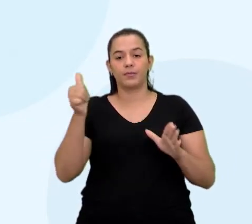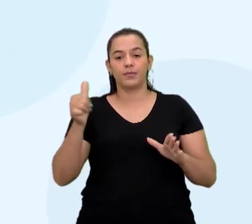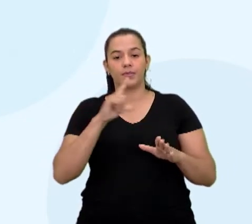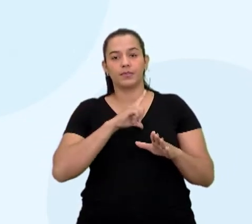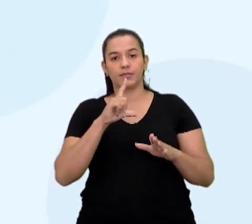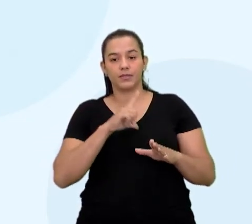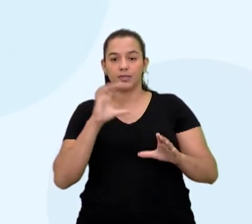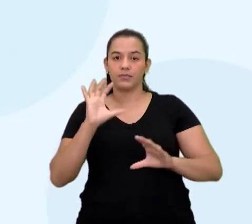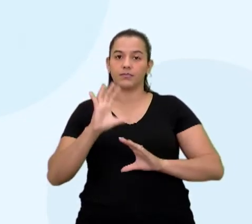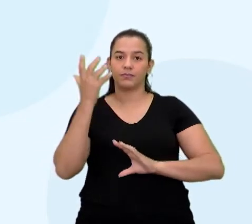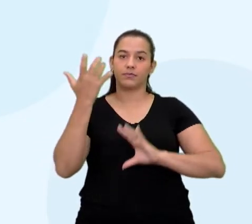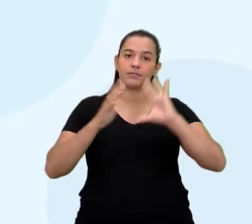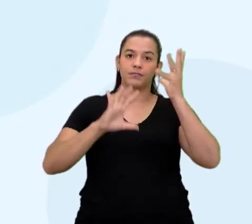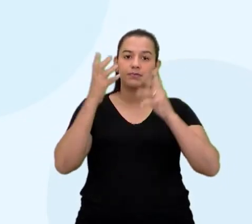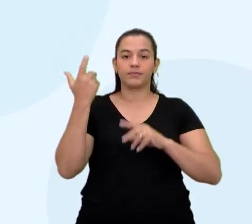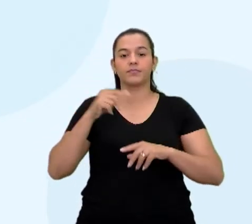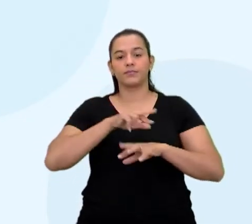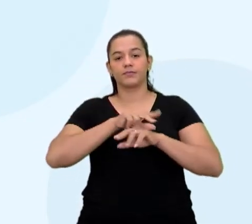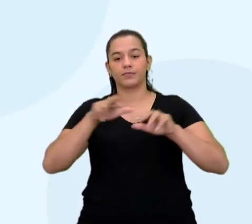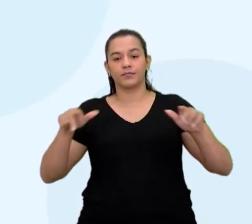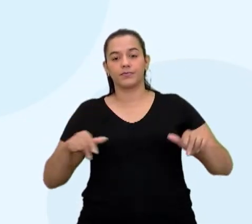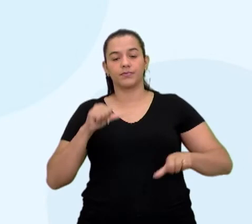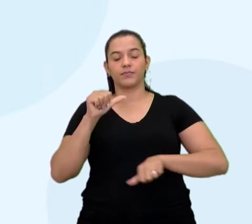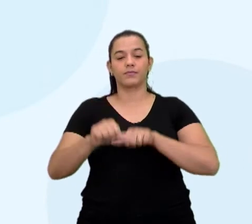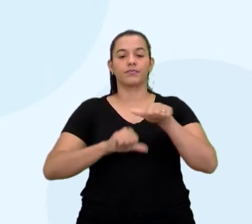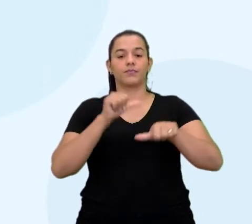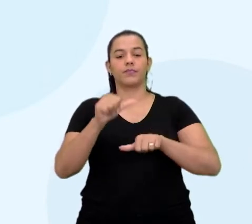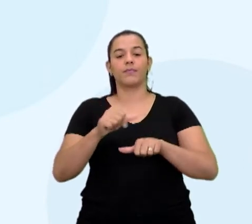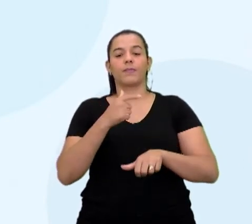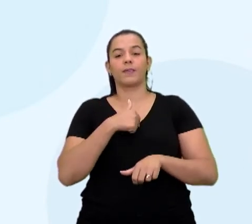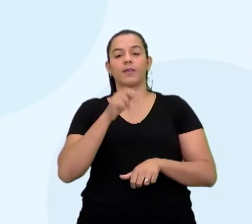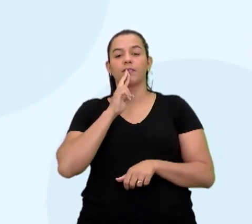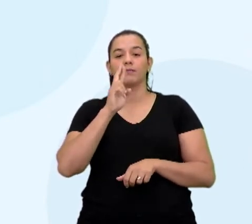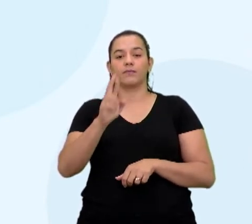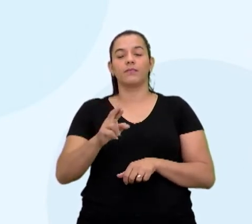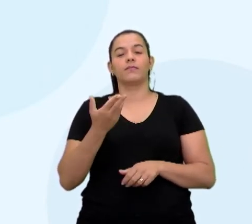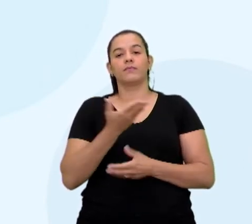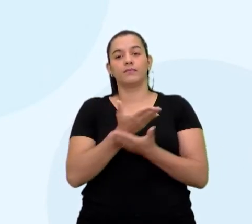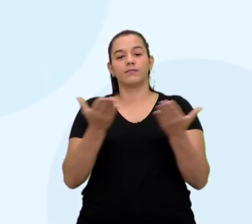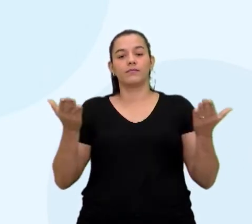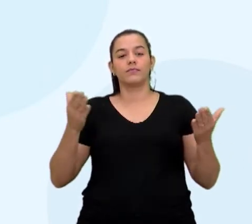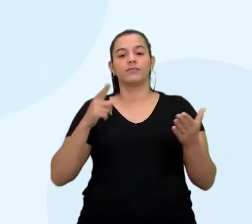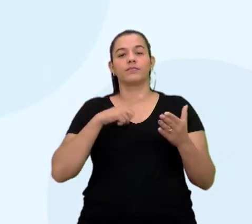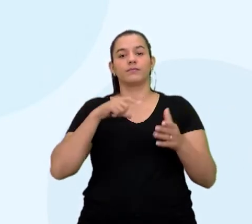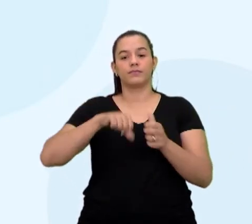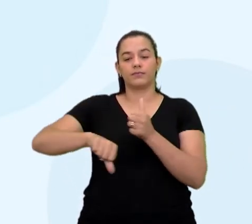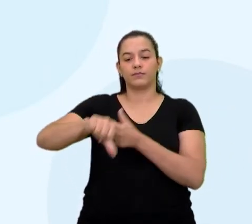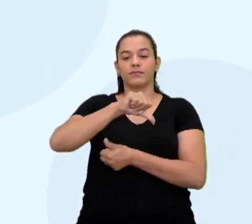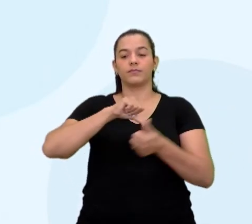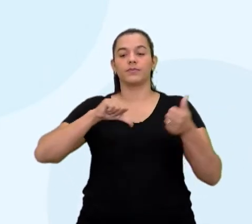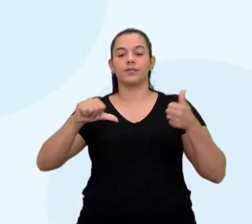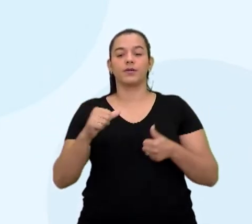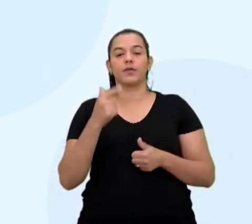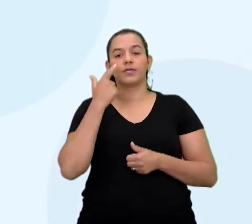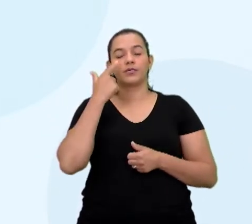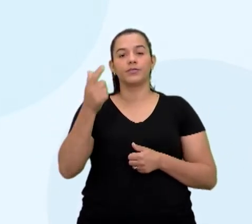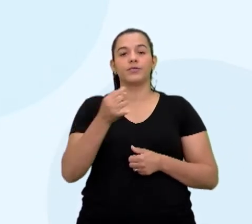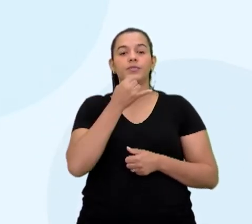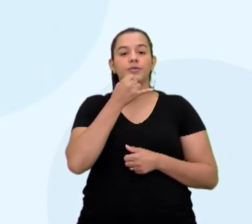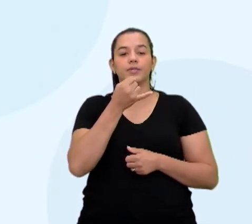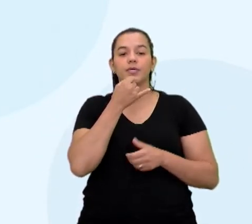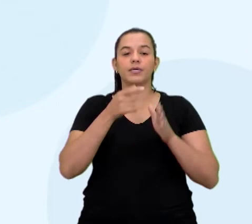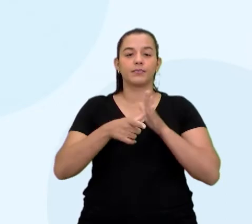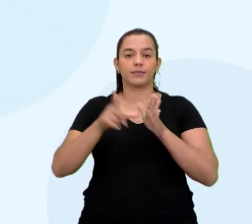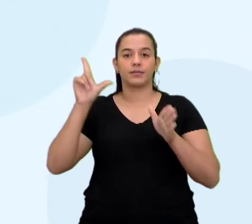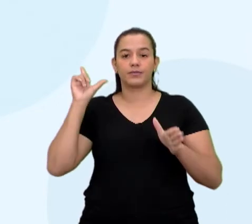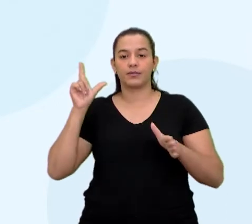de dobramentos e cordilheiras, e a segunda responde aí pela deformação das dorsais, como a gente viu nos exemplos